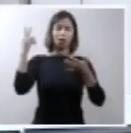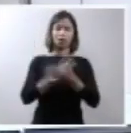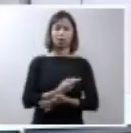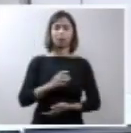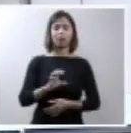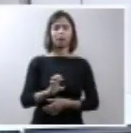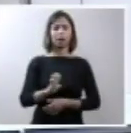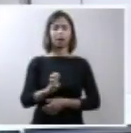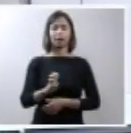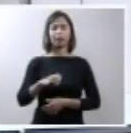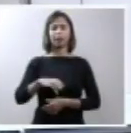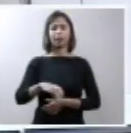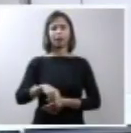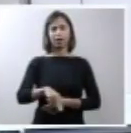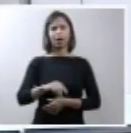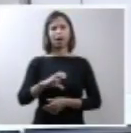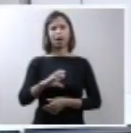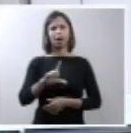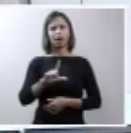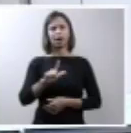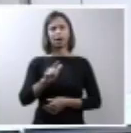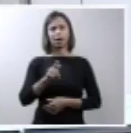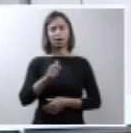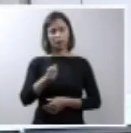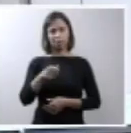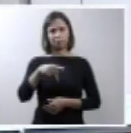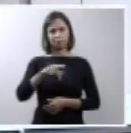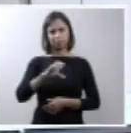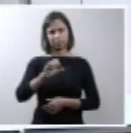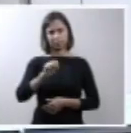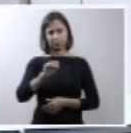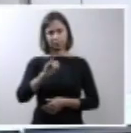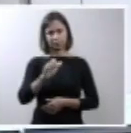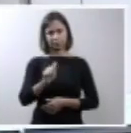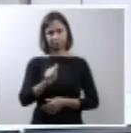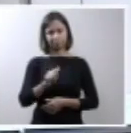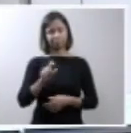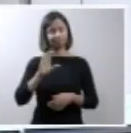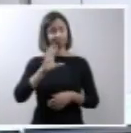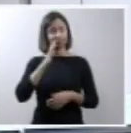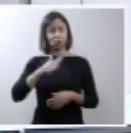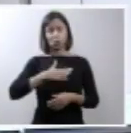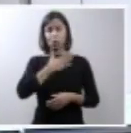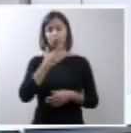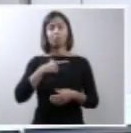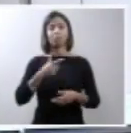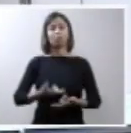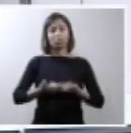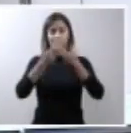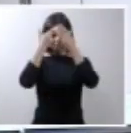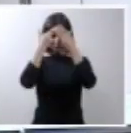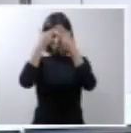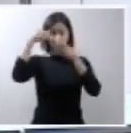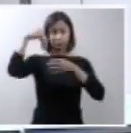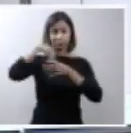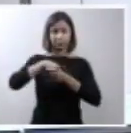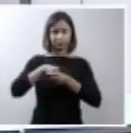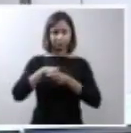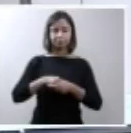possibilidade de eclâmpsia já foram apresentados a esse tribunal ressalto sobretudo as terríveis sequelas